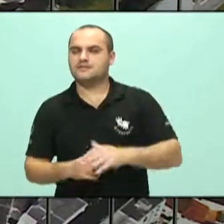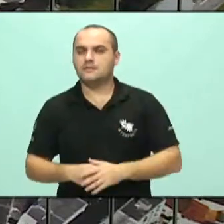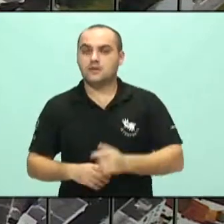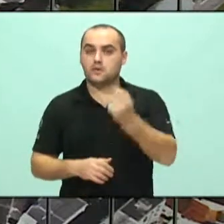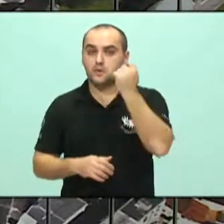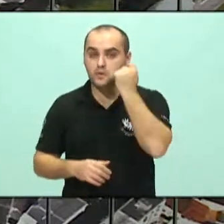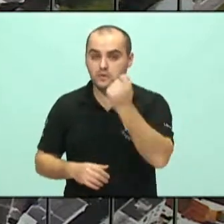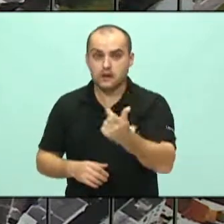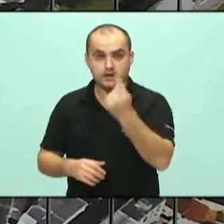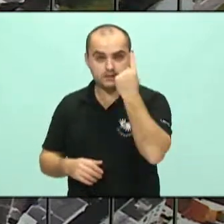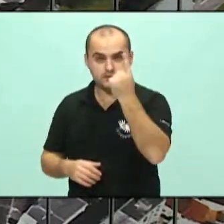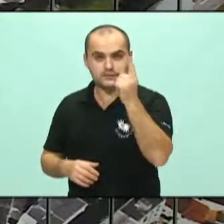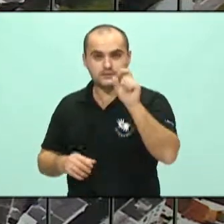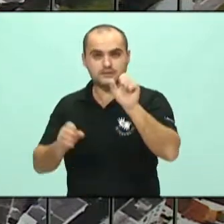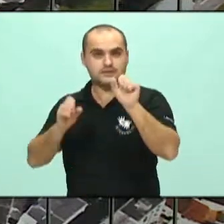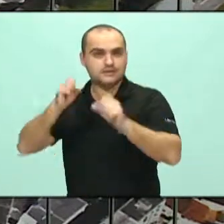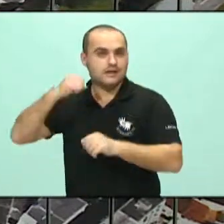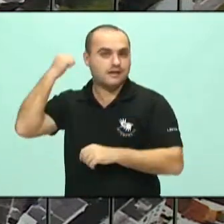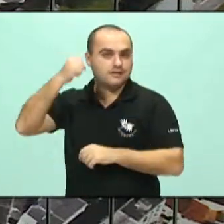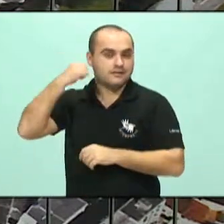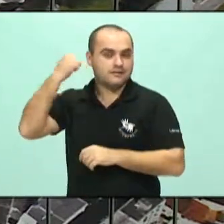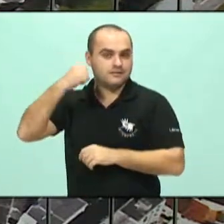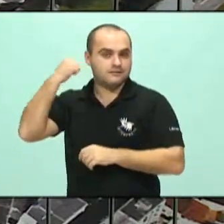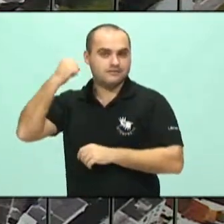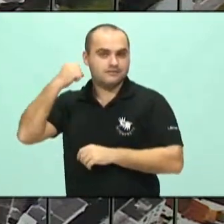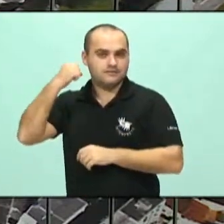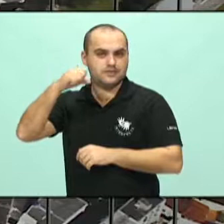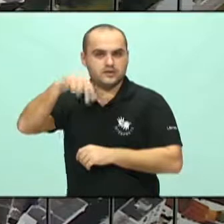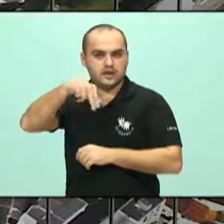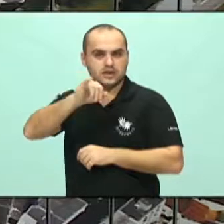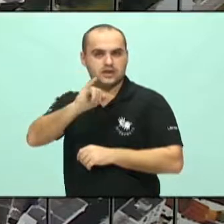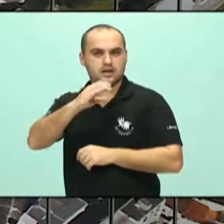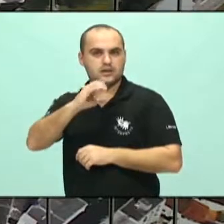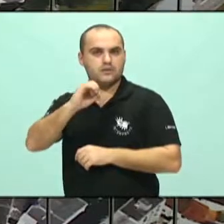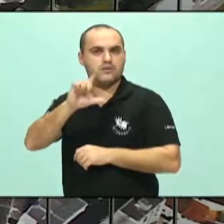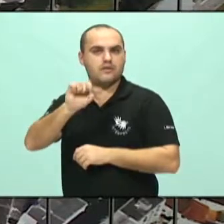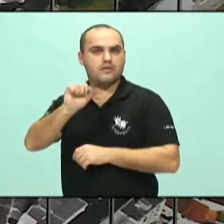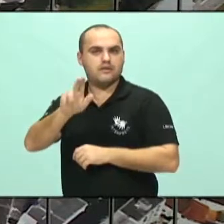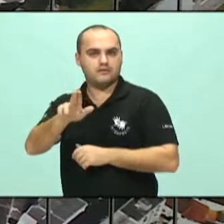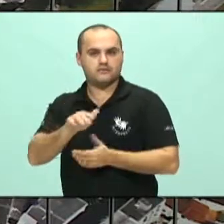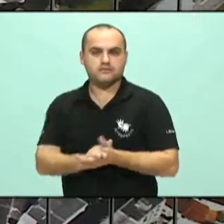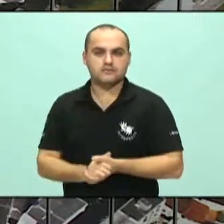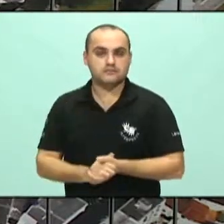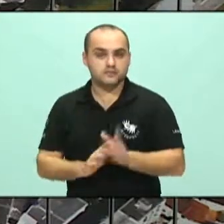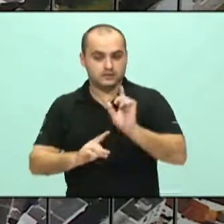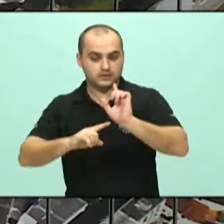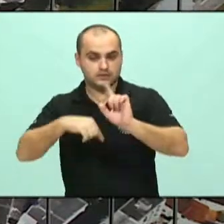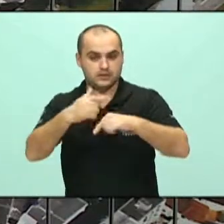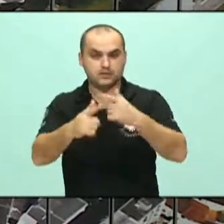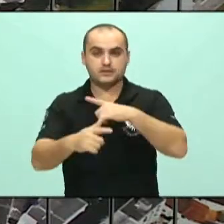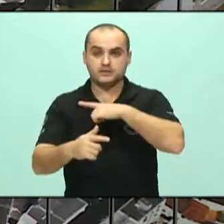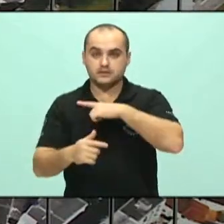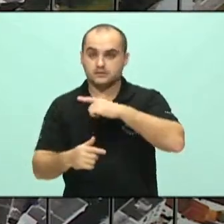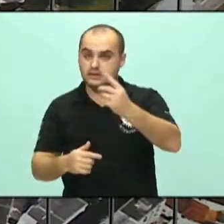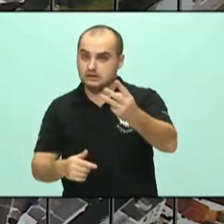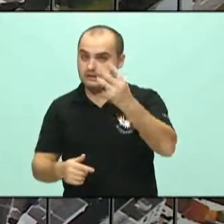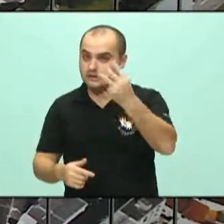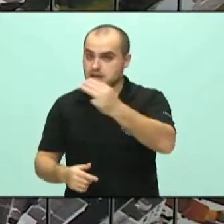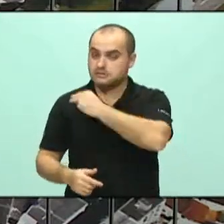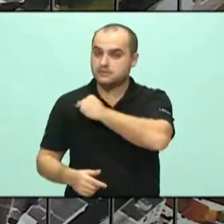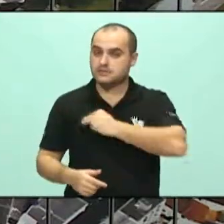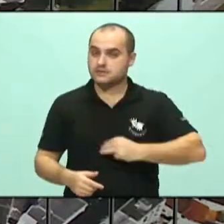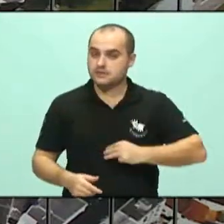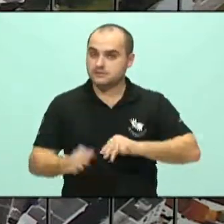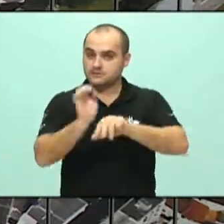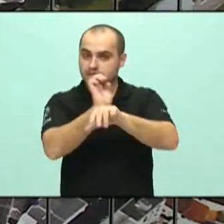um senador no Império, que foi o Nicolau Malbor, não é? Depois nós tivemos 3 ministros de Estado,